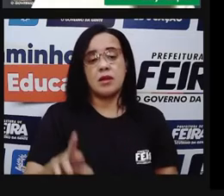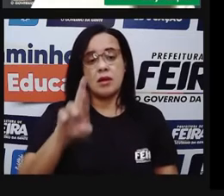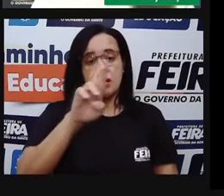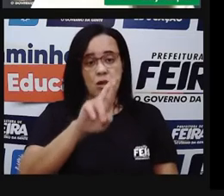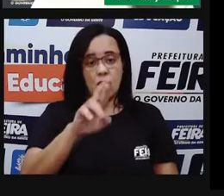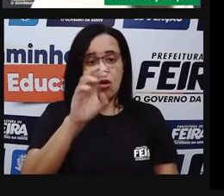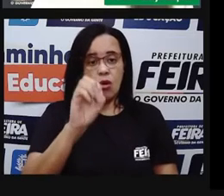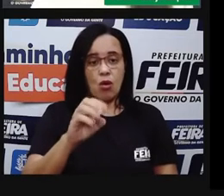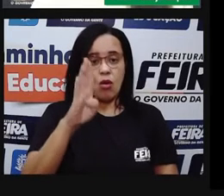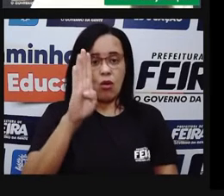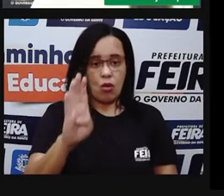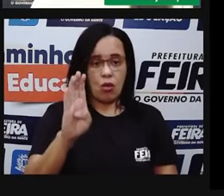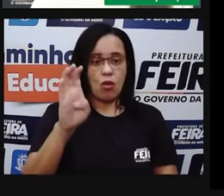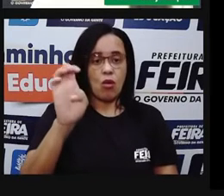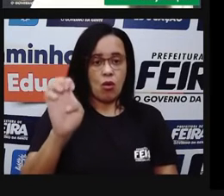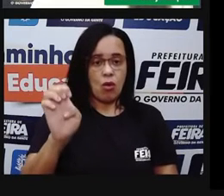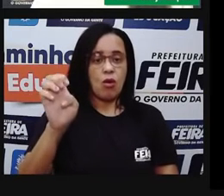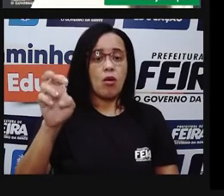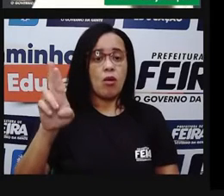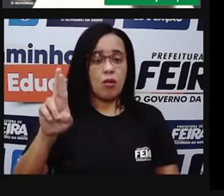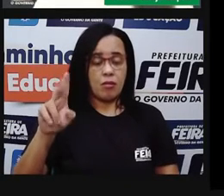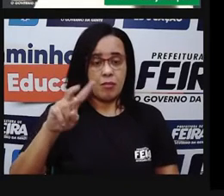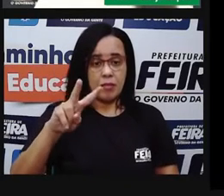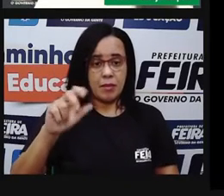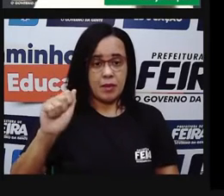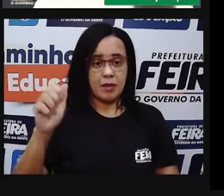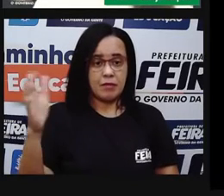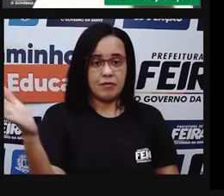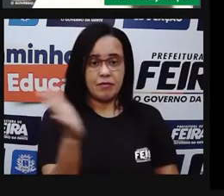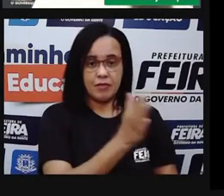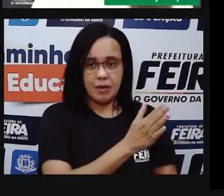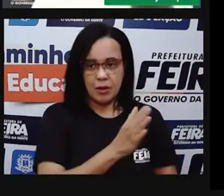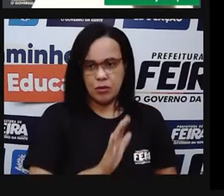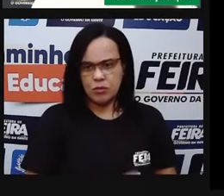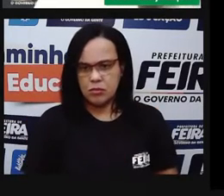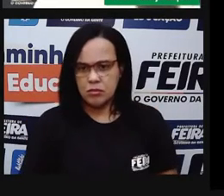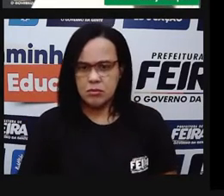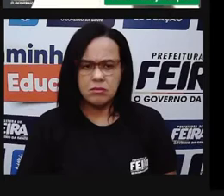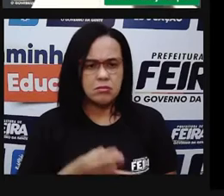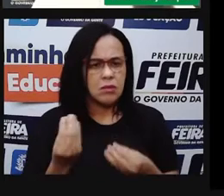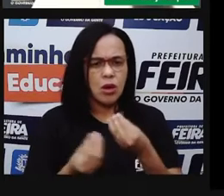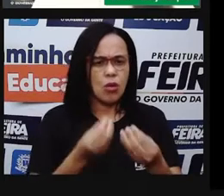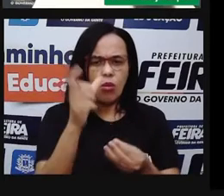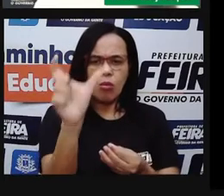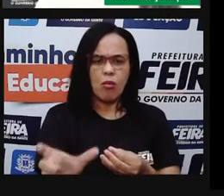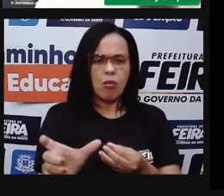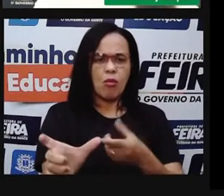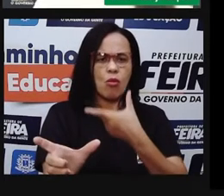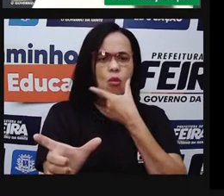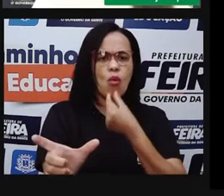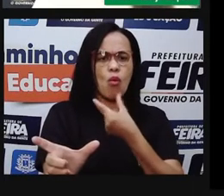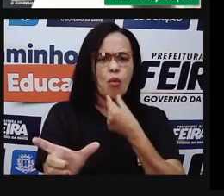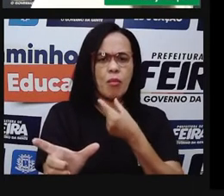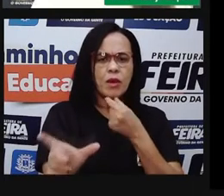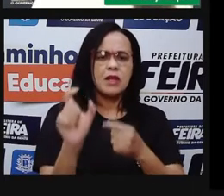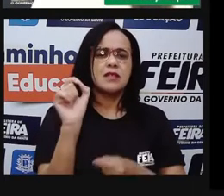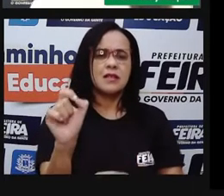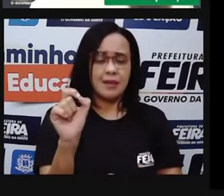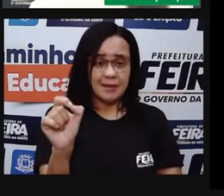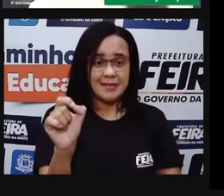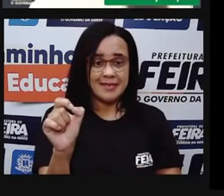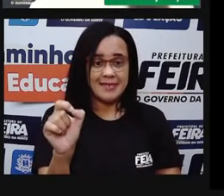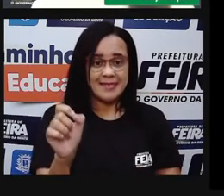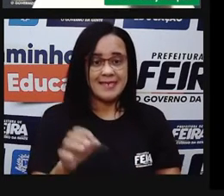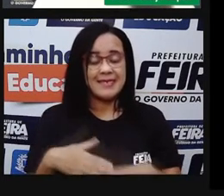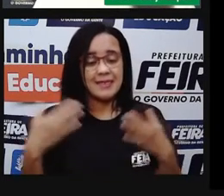Santana. Mas vamos ver um pouquinho quem é Roberval, para quem não conhece, para quem nunca ouviu falar. Eu acho difícil, mas pode